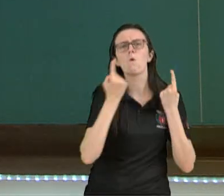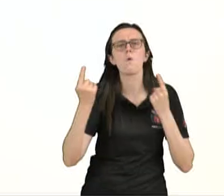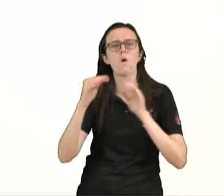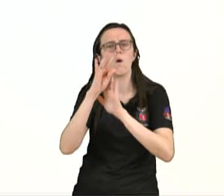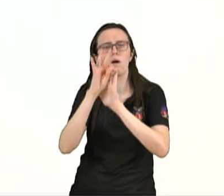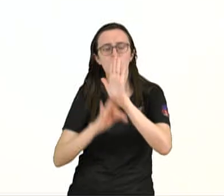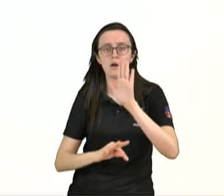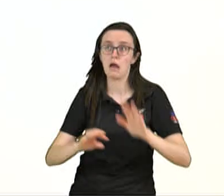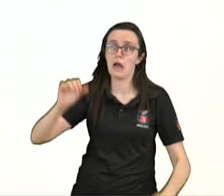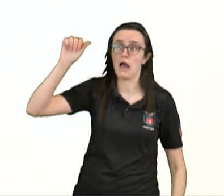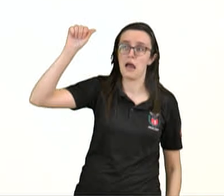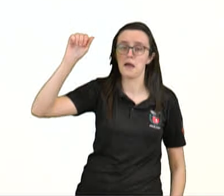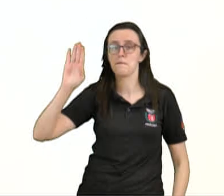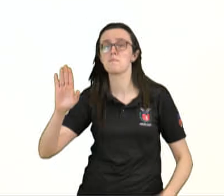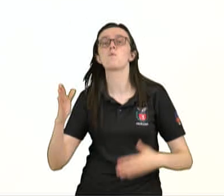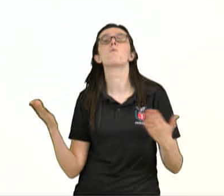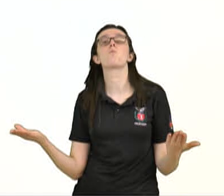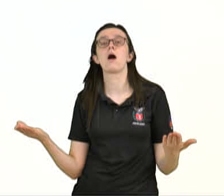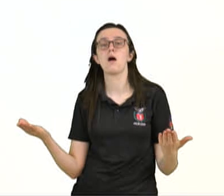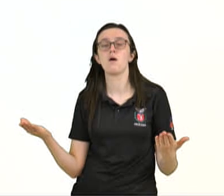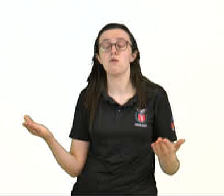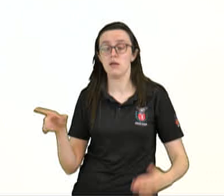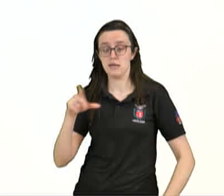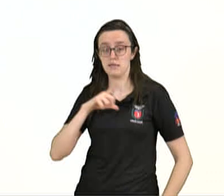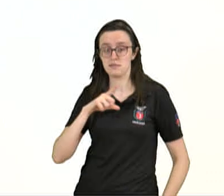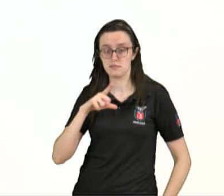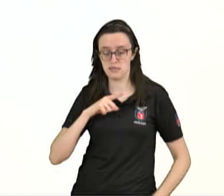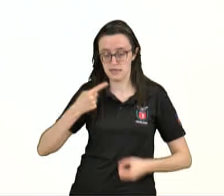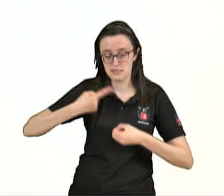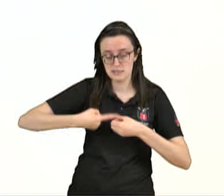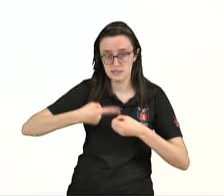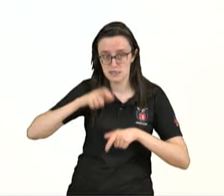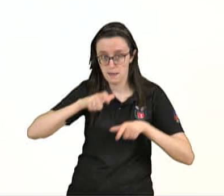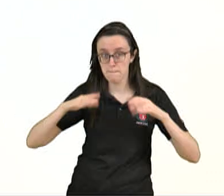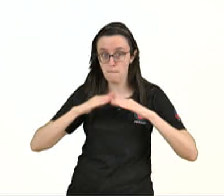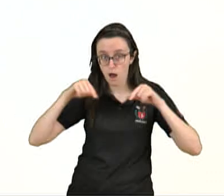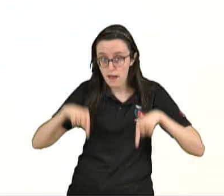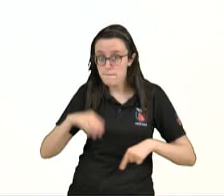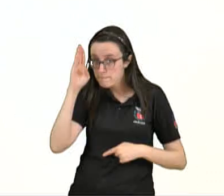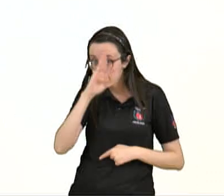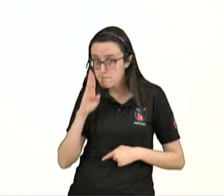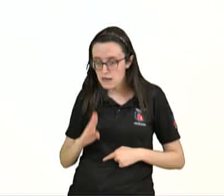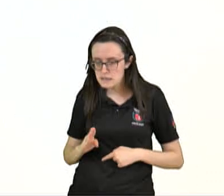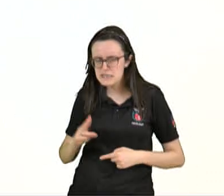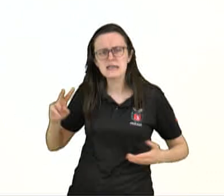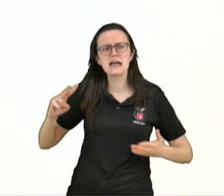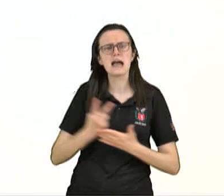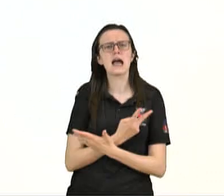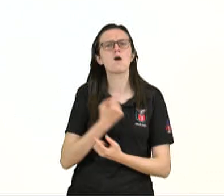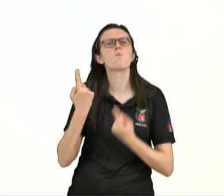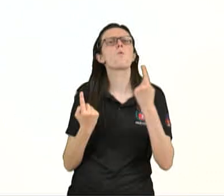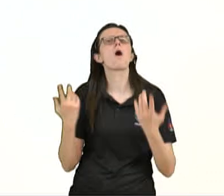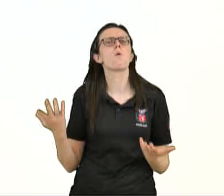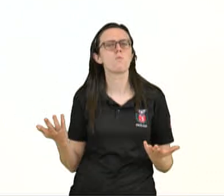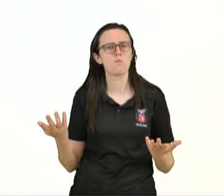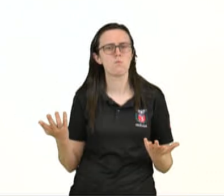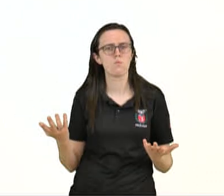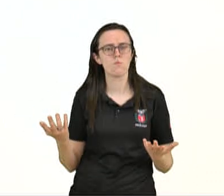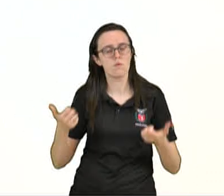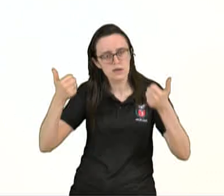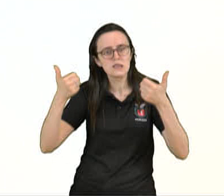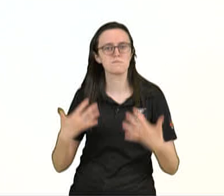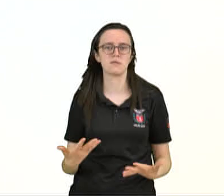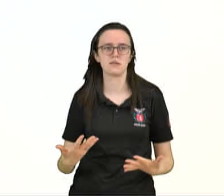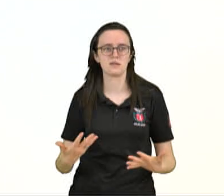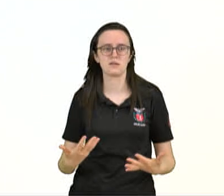A ou B, a ação dos moradores de Pacaraima é condenável? Explique. Então, vocês